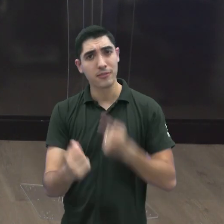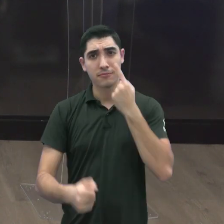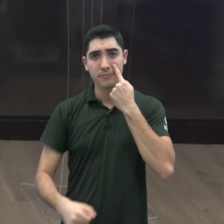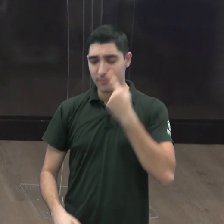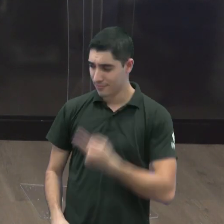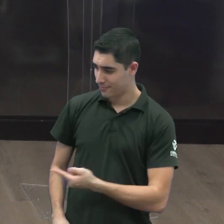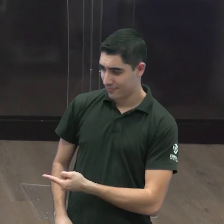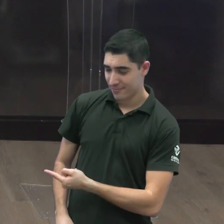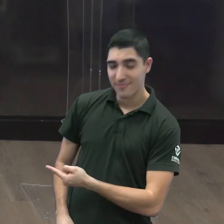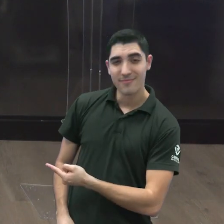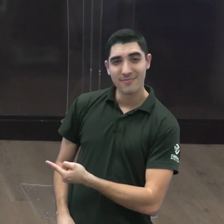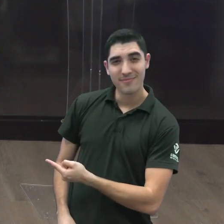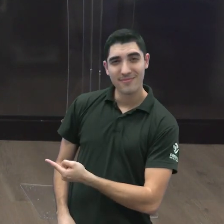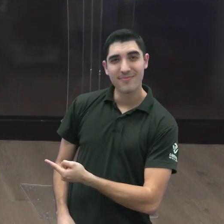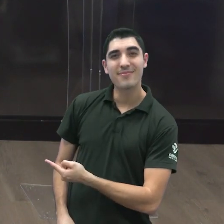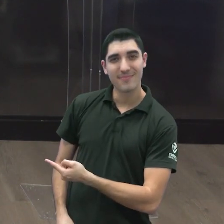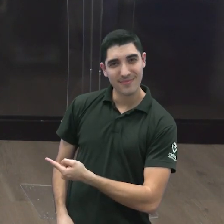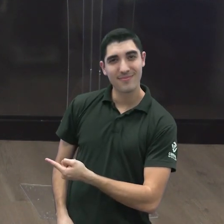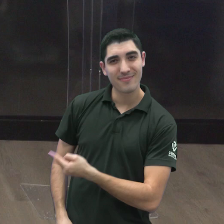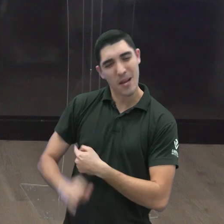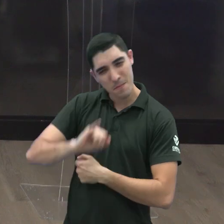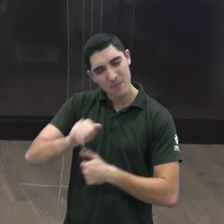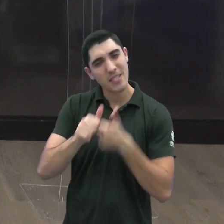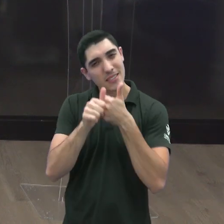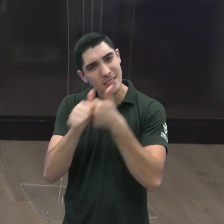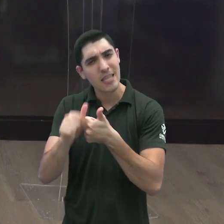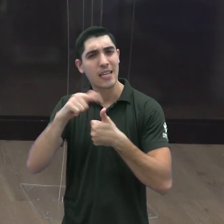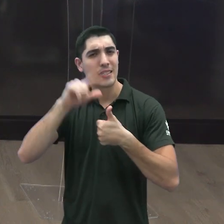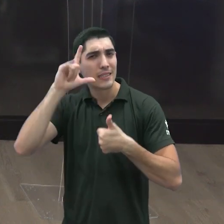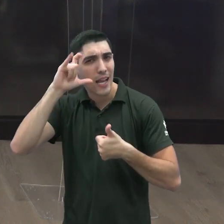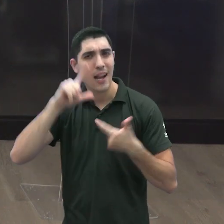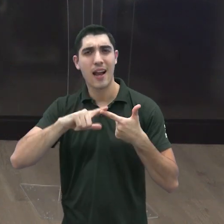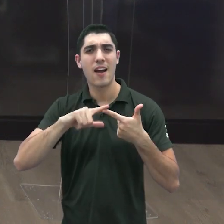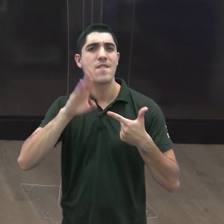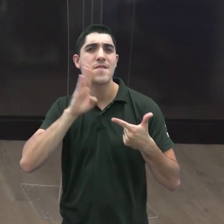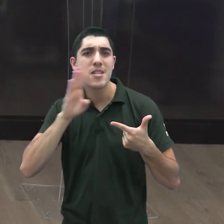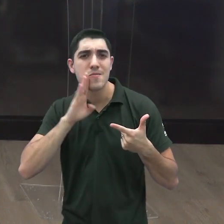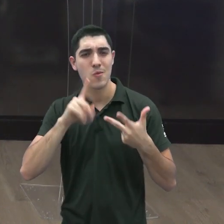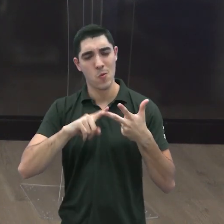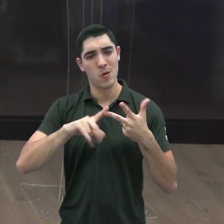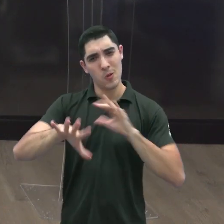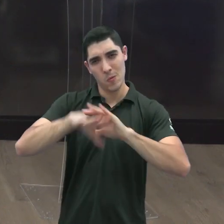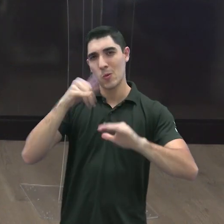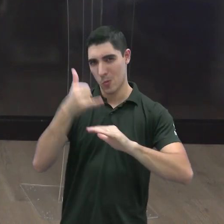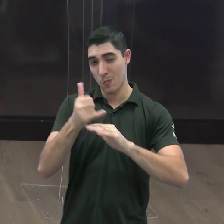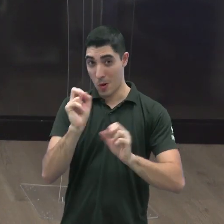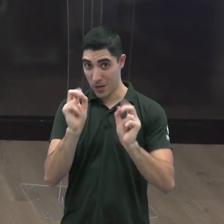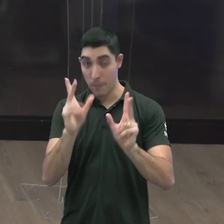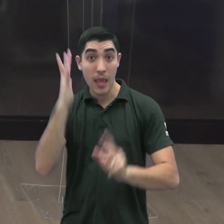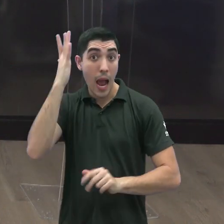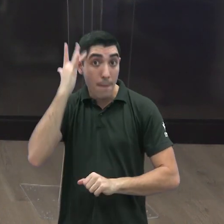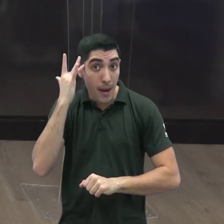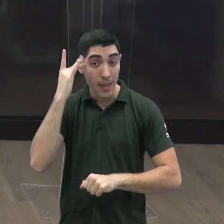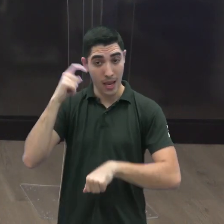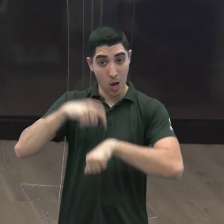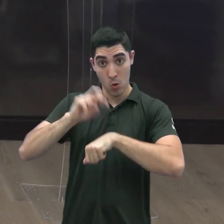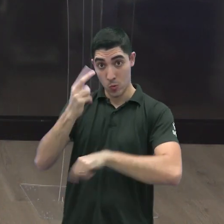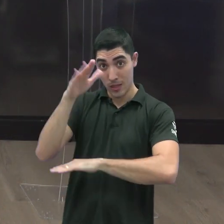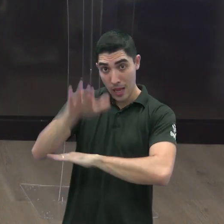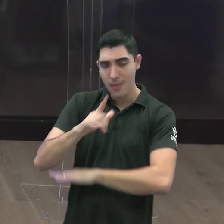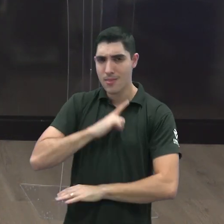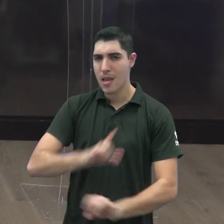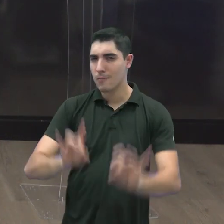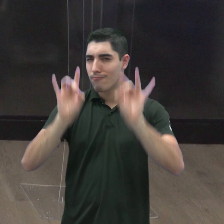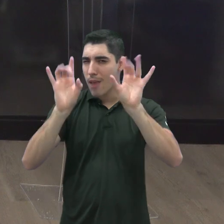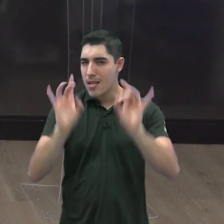gente nas redes sociais, anota o endereço, @tvcâmara_sjc. Vale para o Instagram, para o Facebook, para o YouTube, hein? Amanhã,